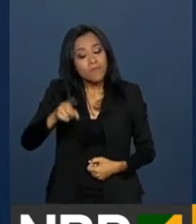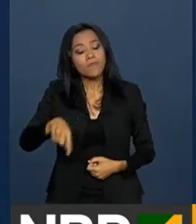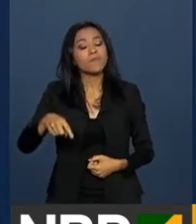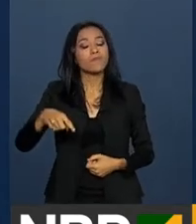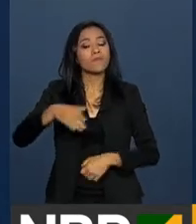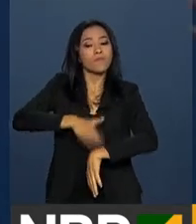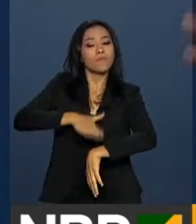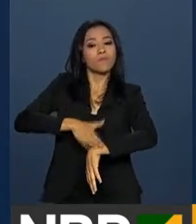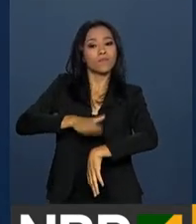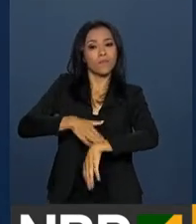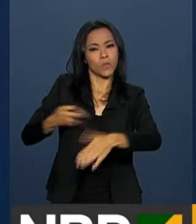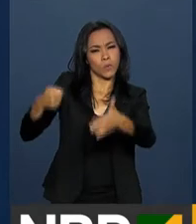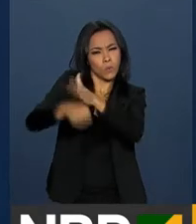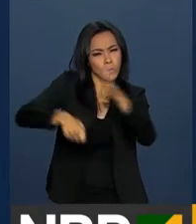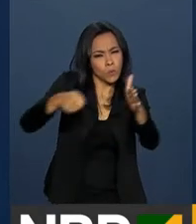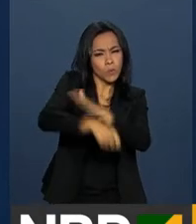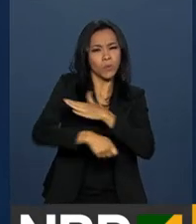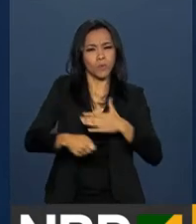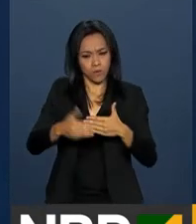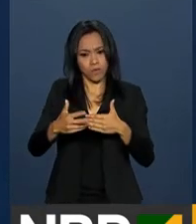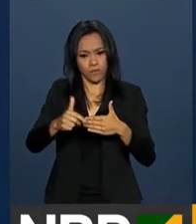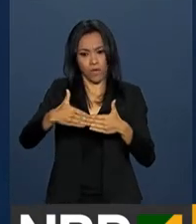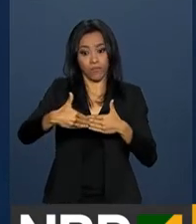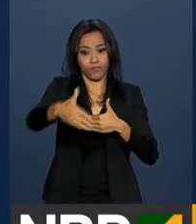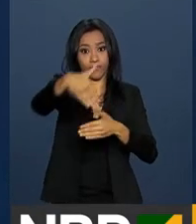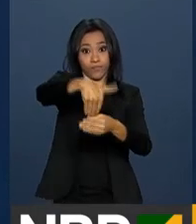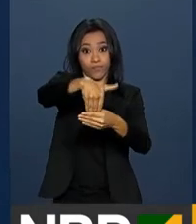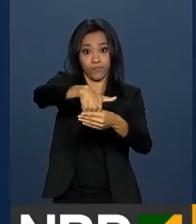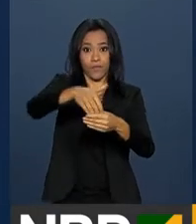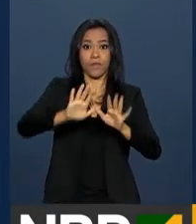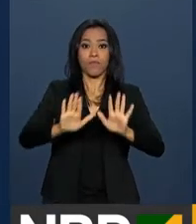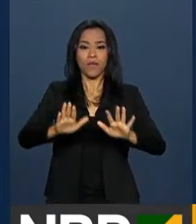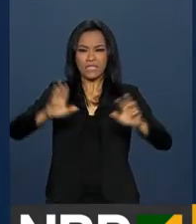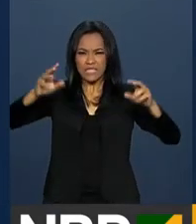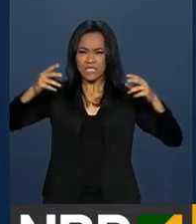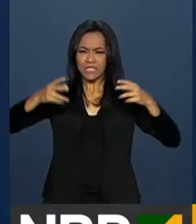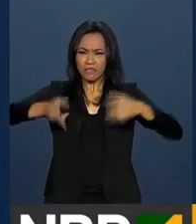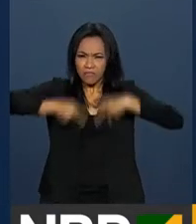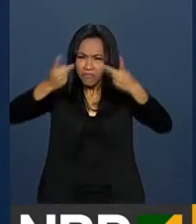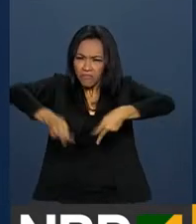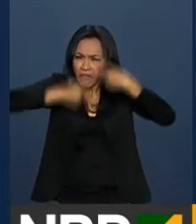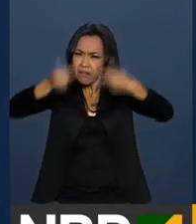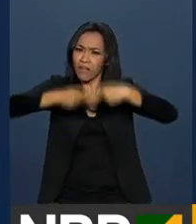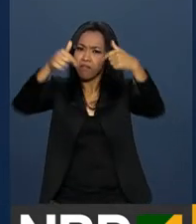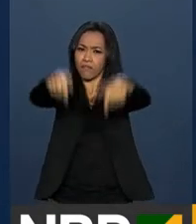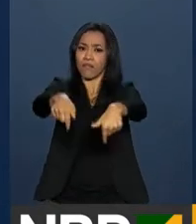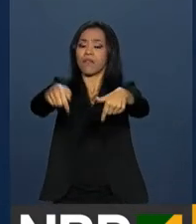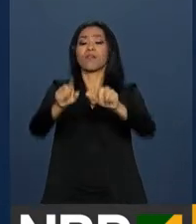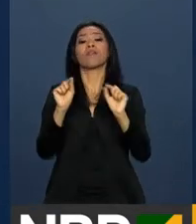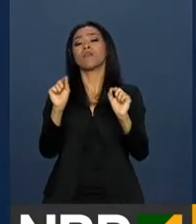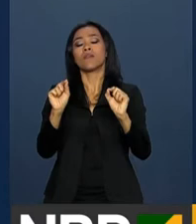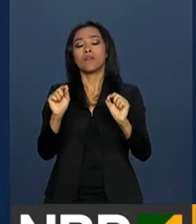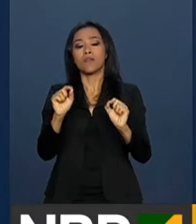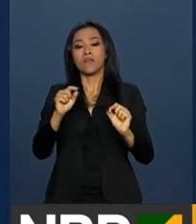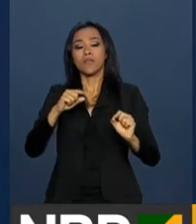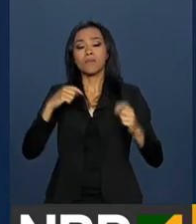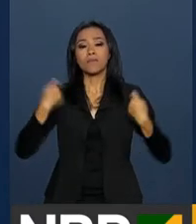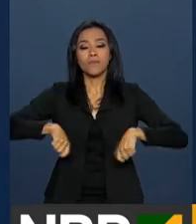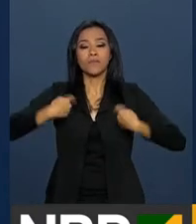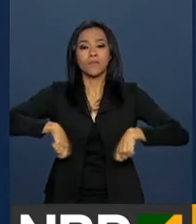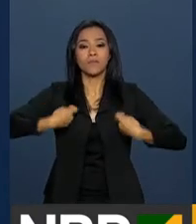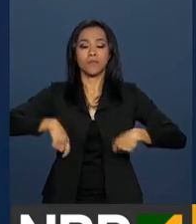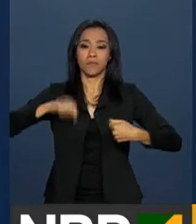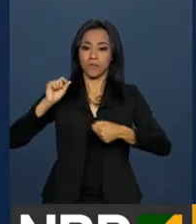neste momento de lutas eleitorais, etc., mas pregar muito a necessidade de fazer,